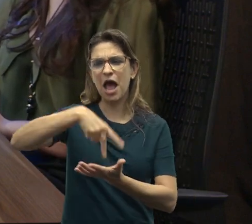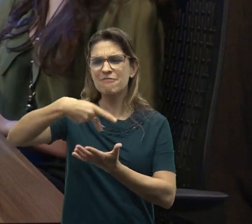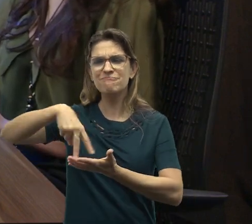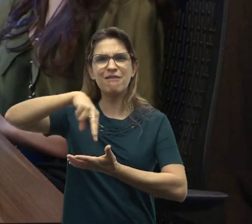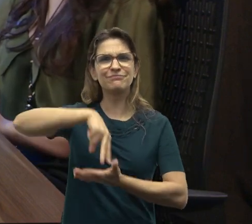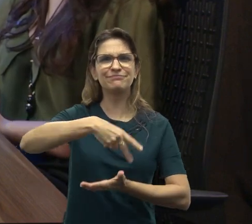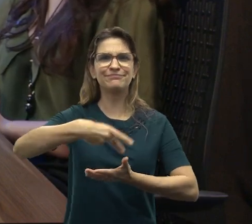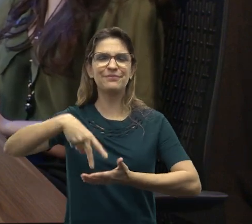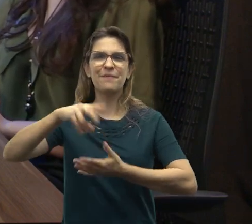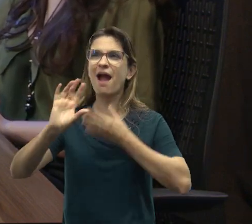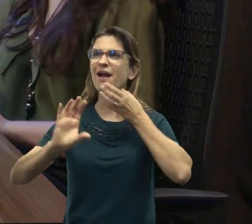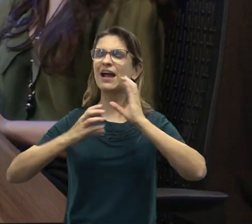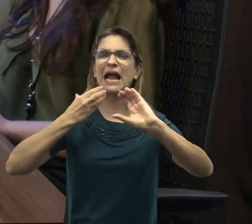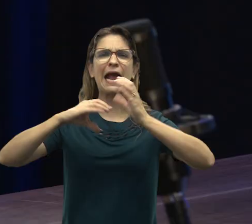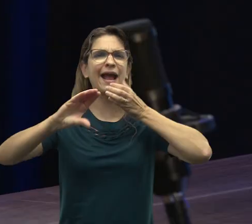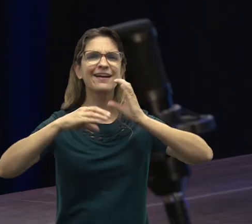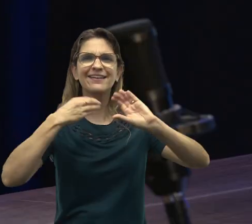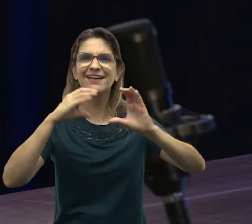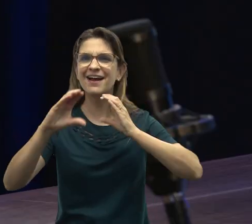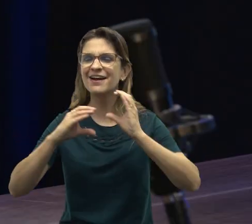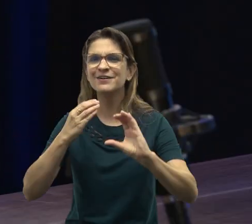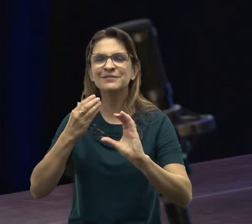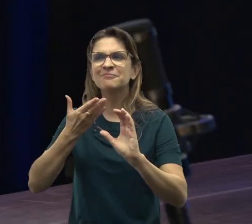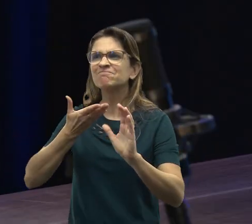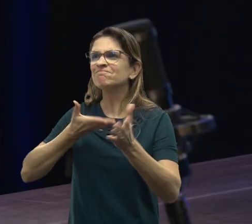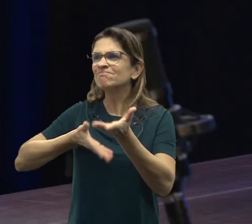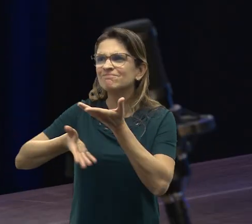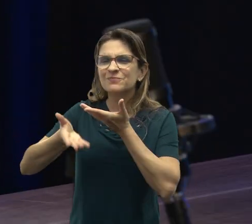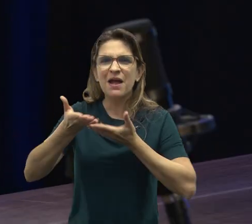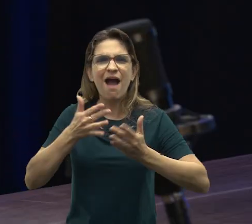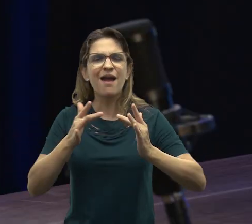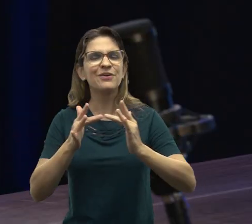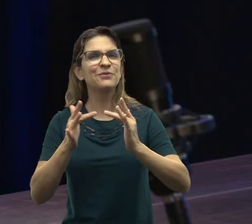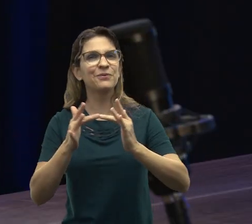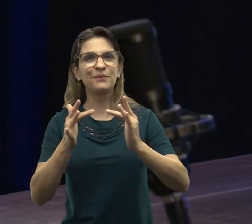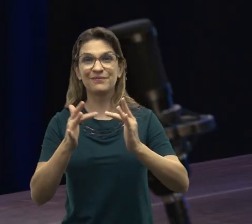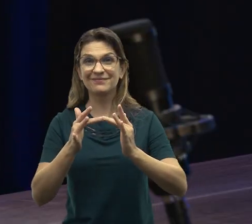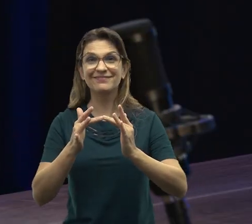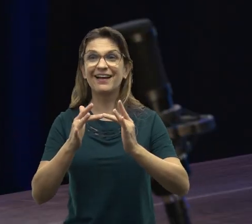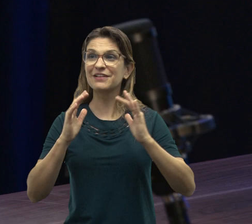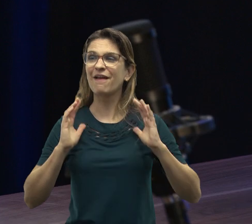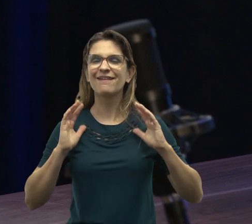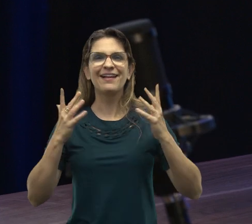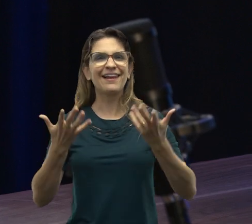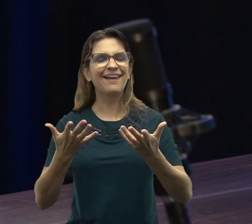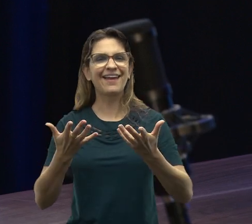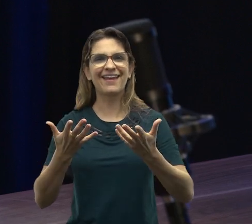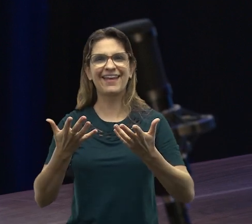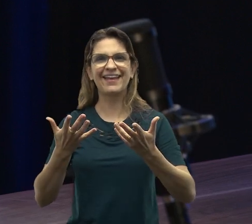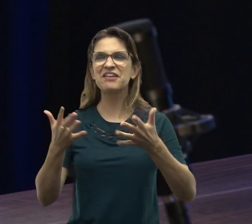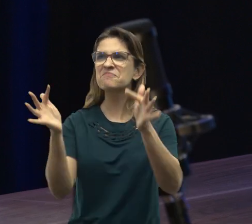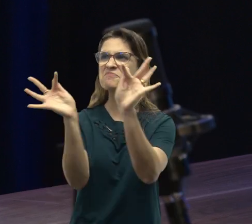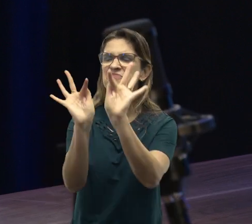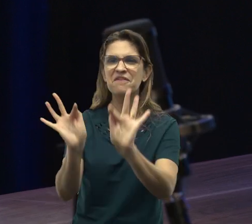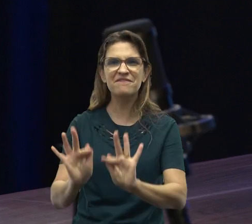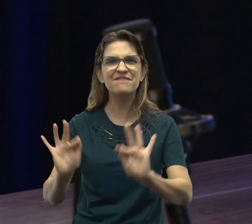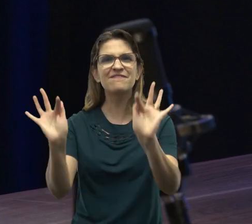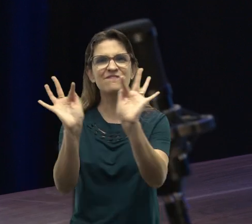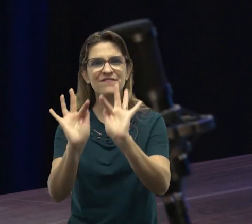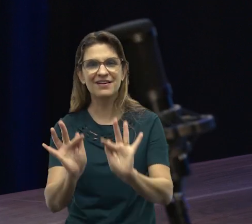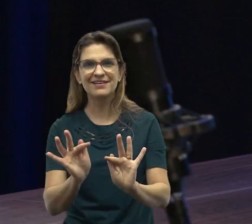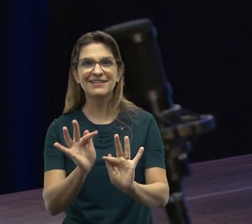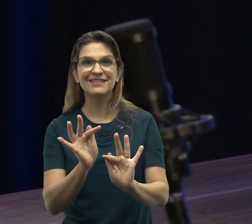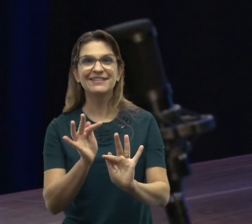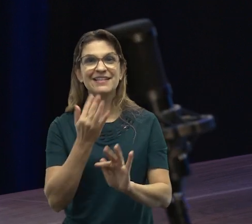é uma forma de comunicação. A gente via muitas vezes aquelas crianças da aldeia que conseguiam comer uma vez